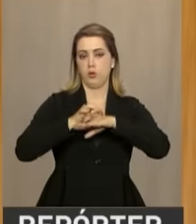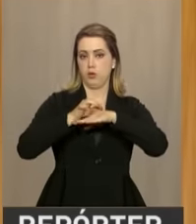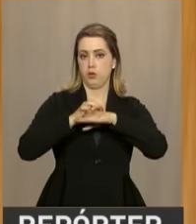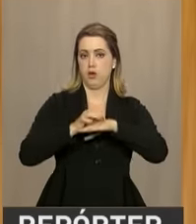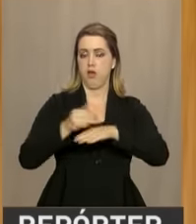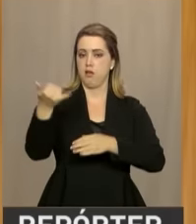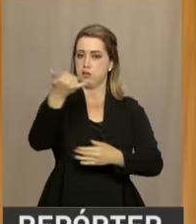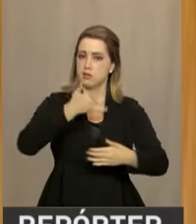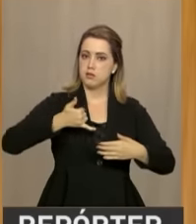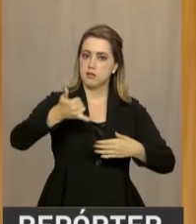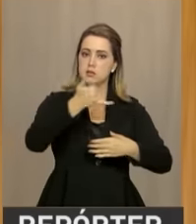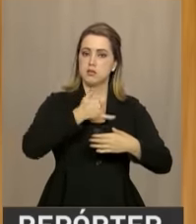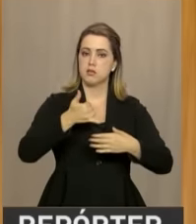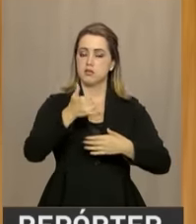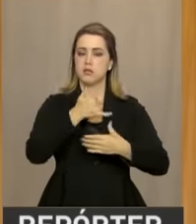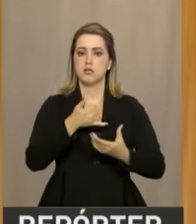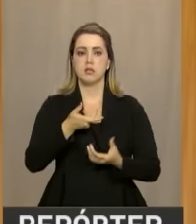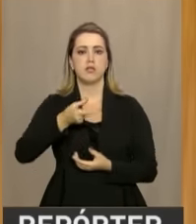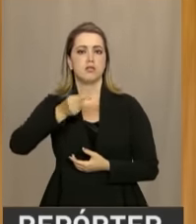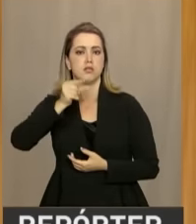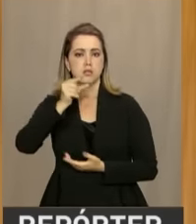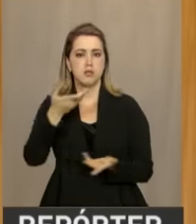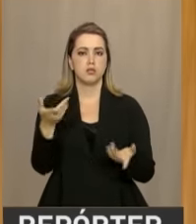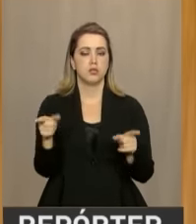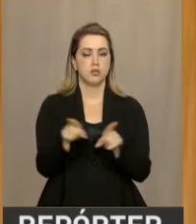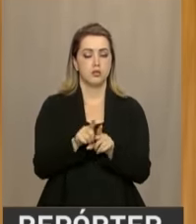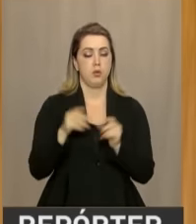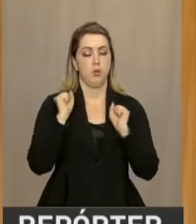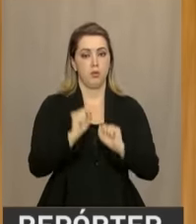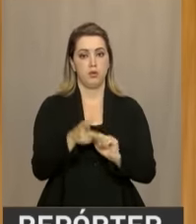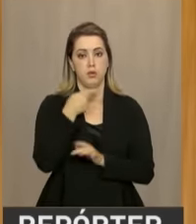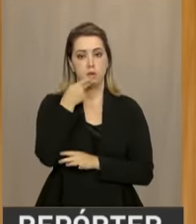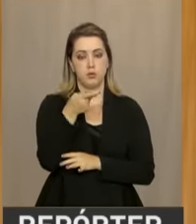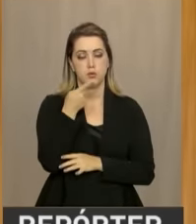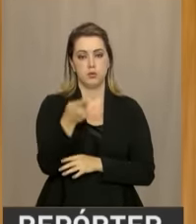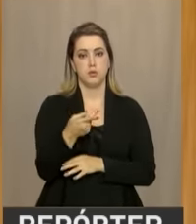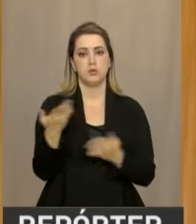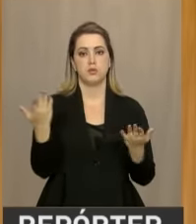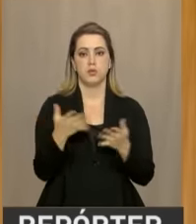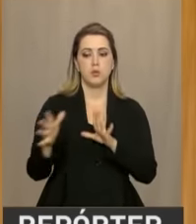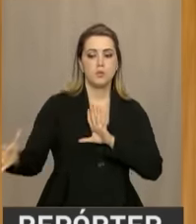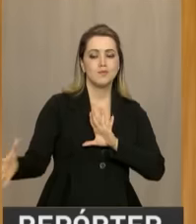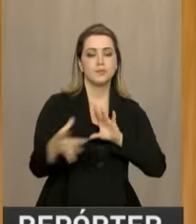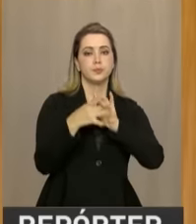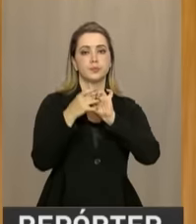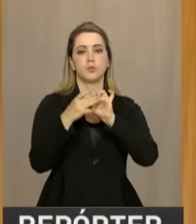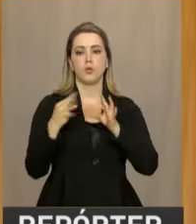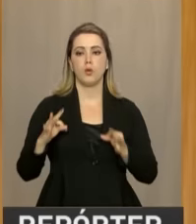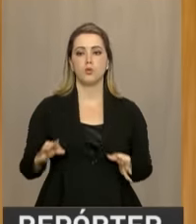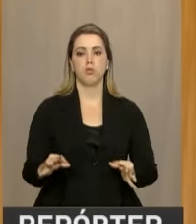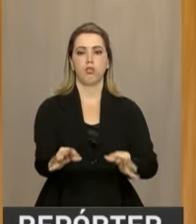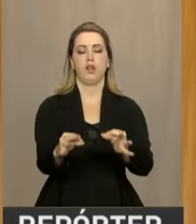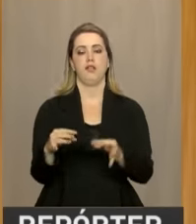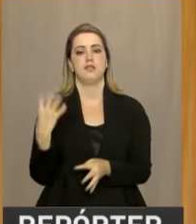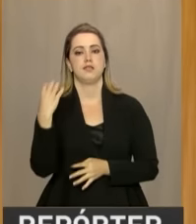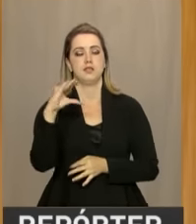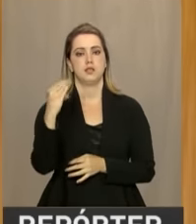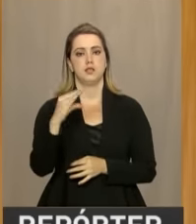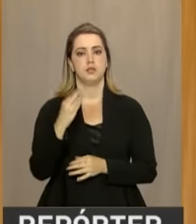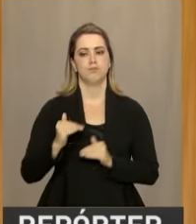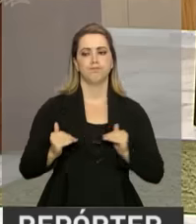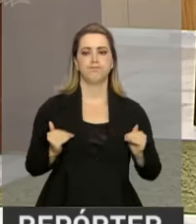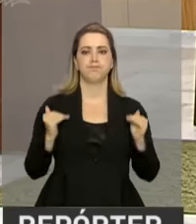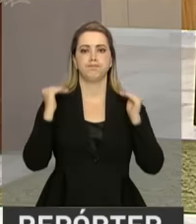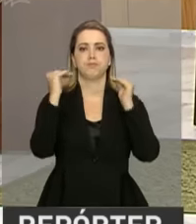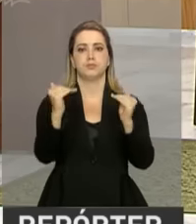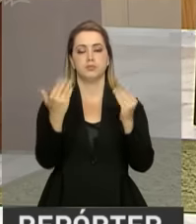de azeite hoje podemos falar na cooperação técnica e científica ao mais alto